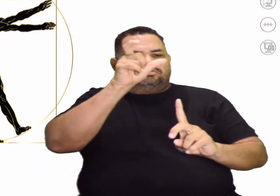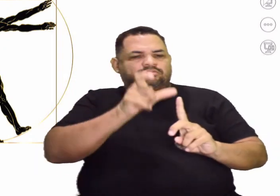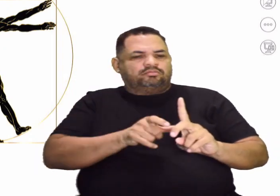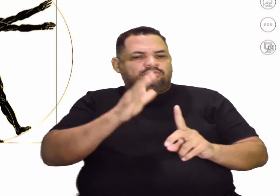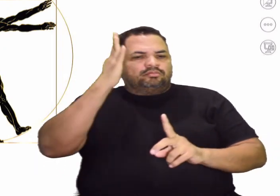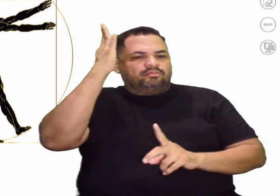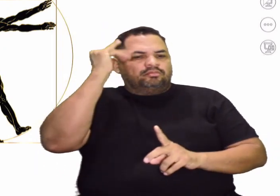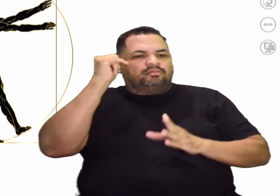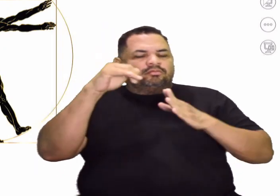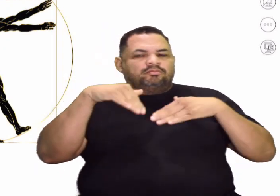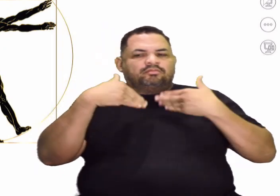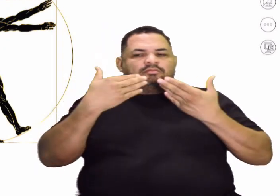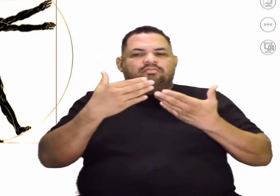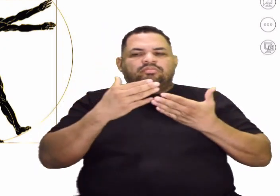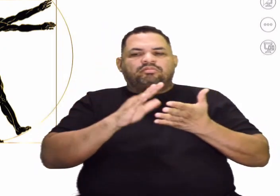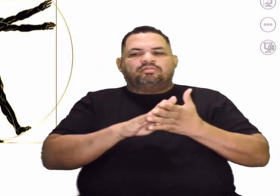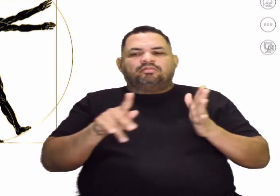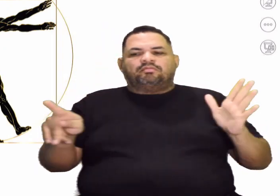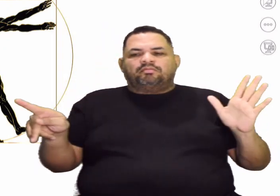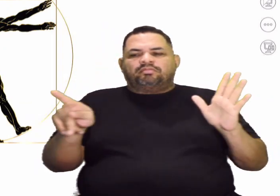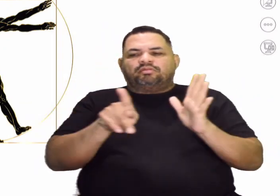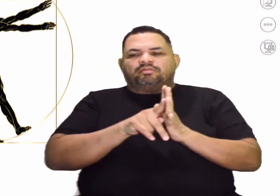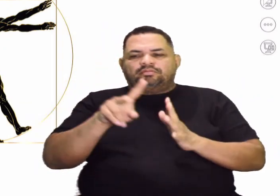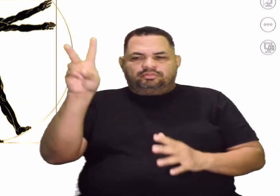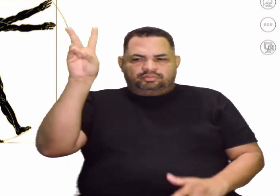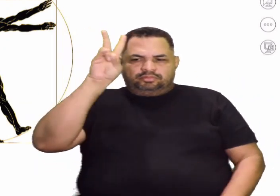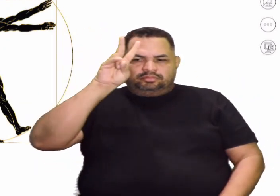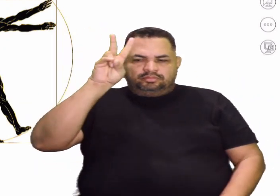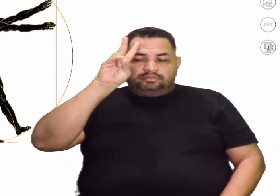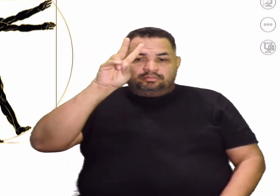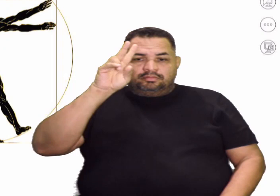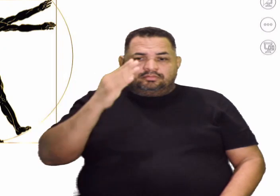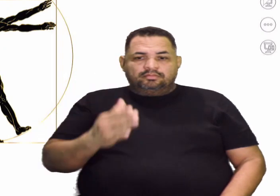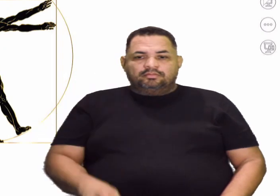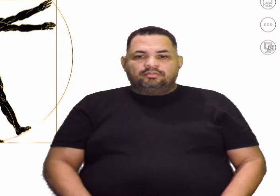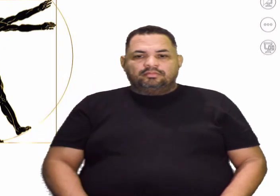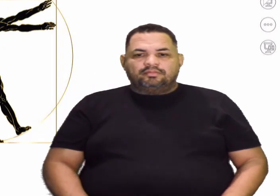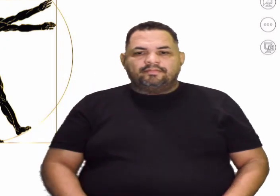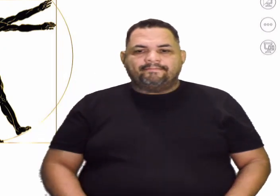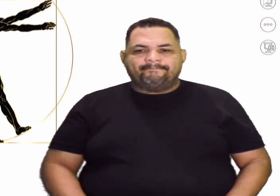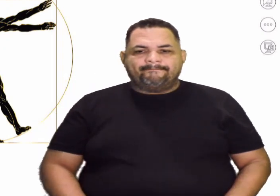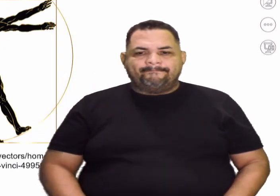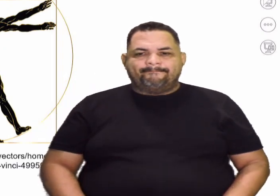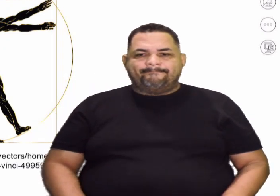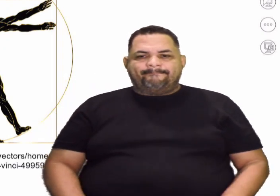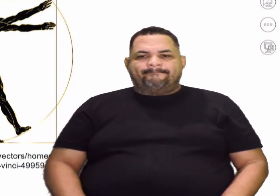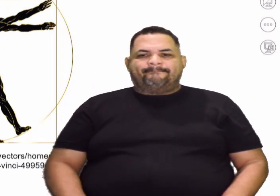se sabe agente de sua história. Bem interessante essa afirmação, viu?